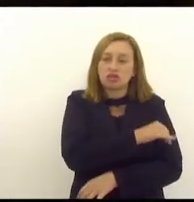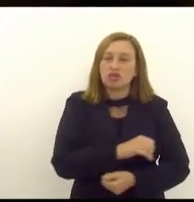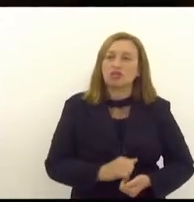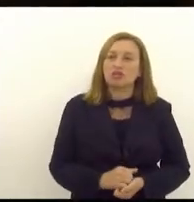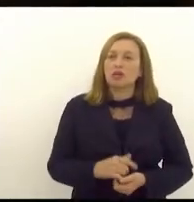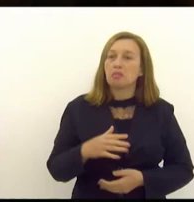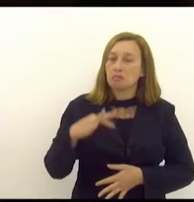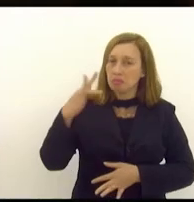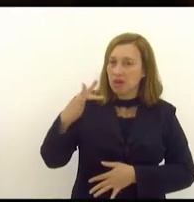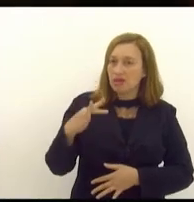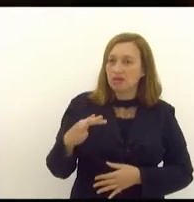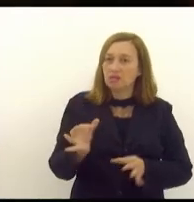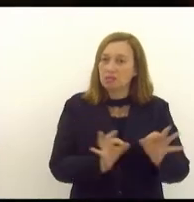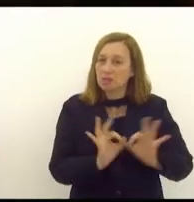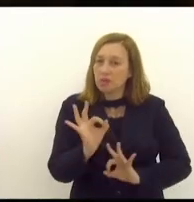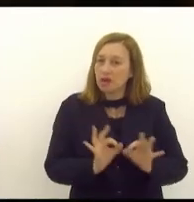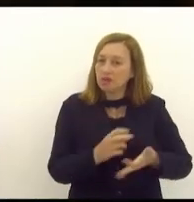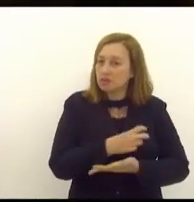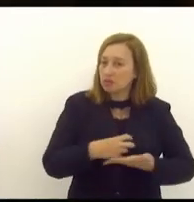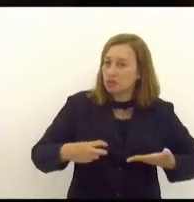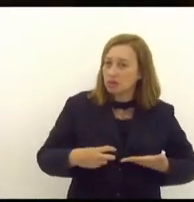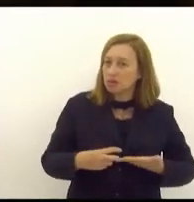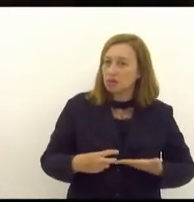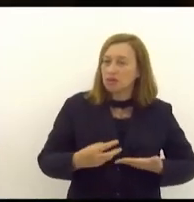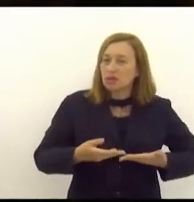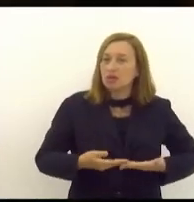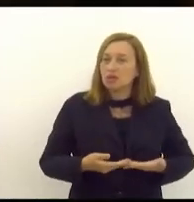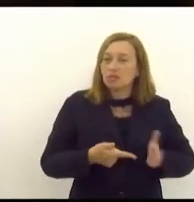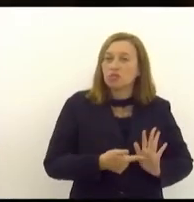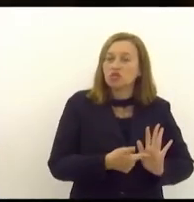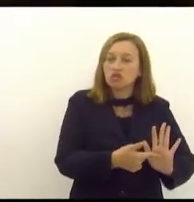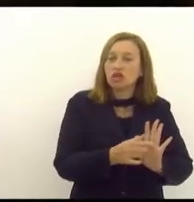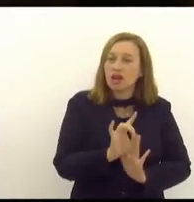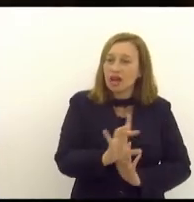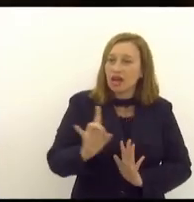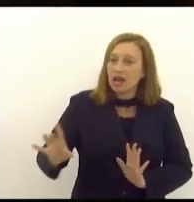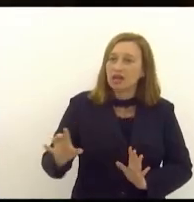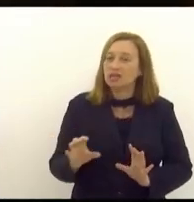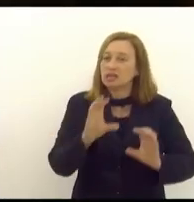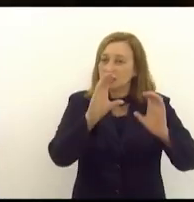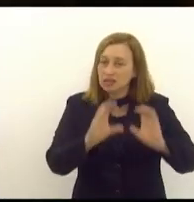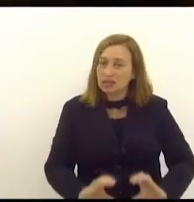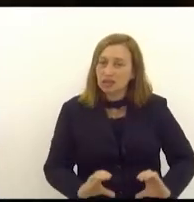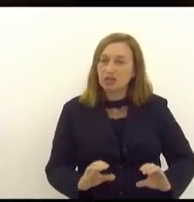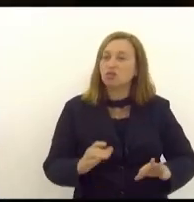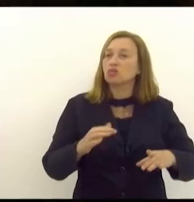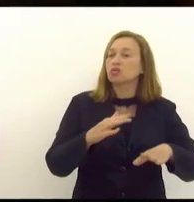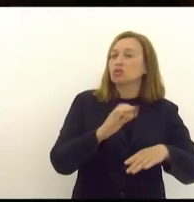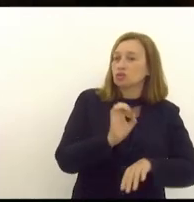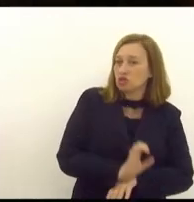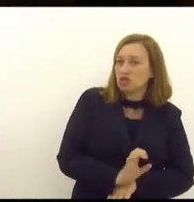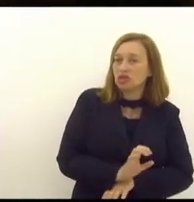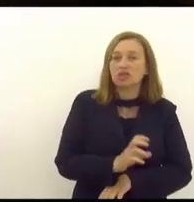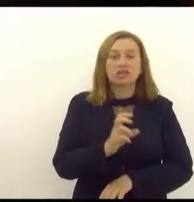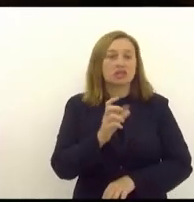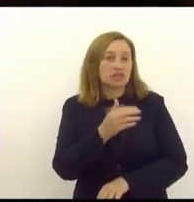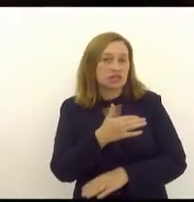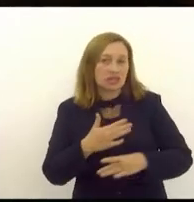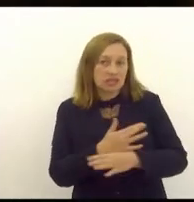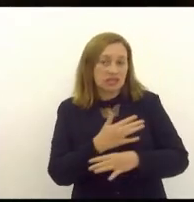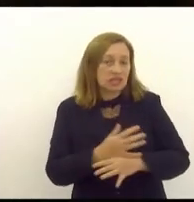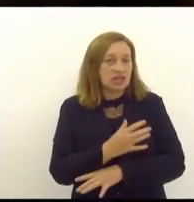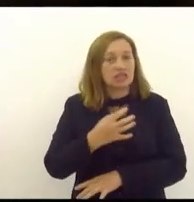esse pedido de impeachment e estaremos levando a cada colega a cada cidadão desse estado dessa cidade que se sente envergonhado